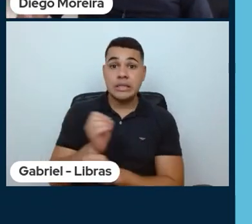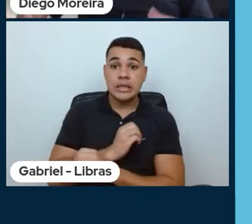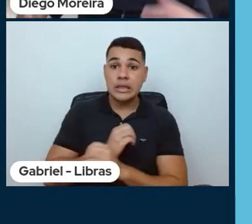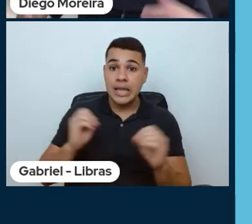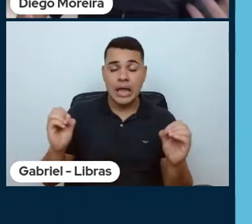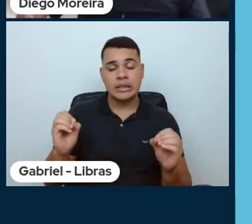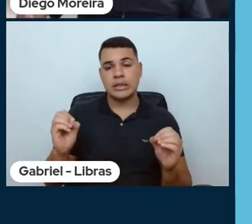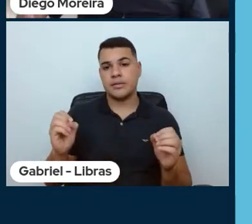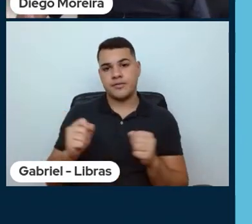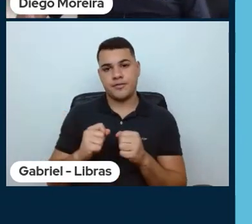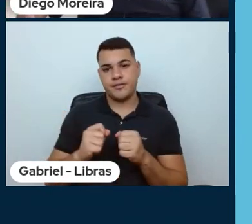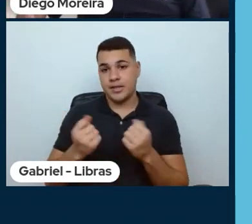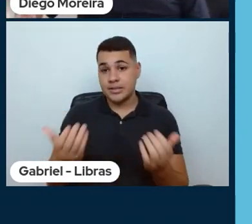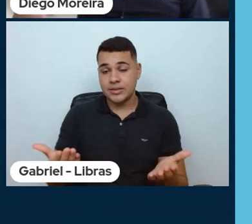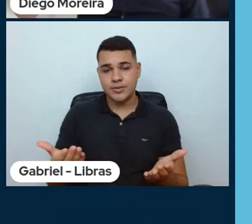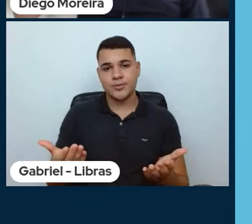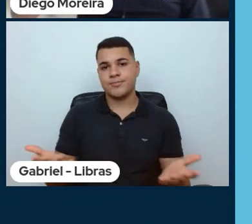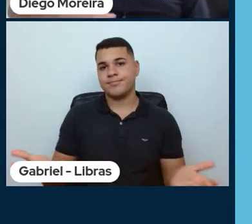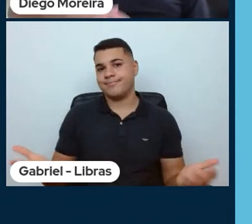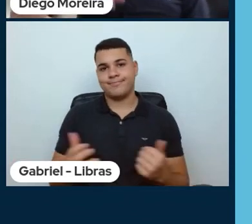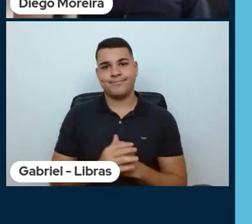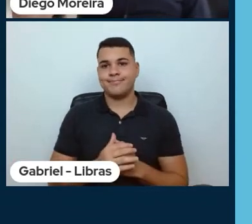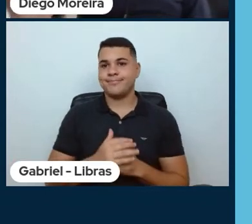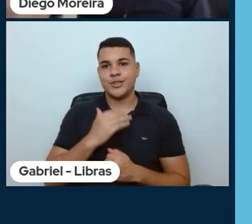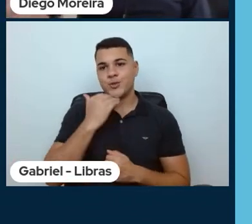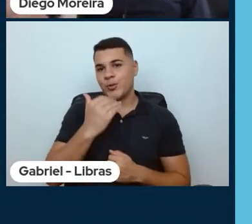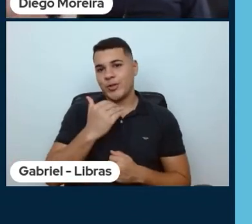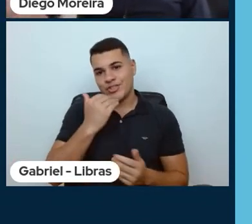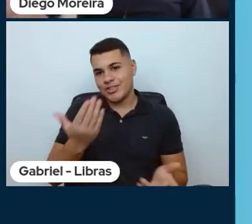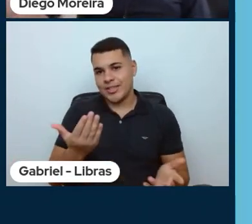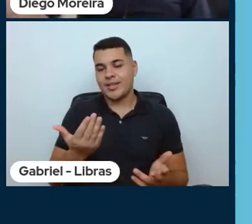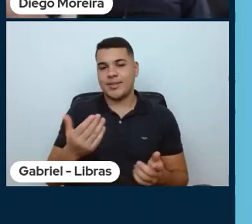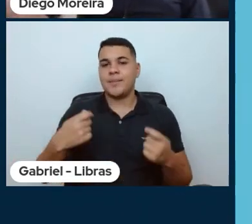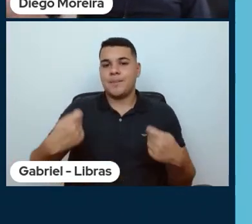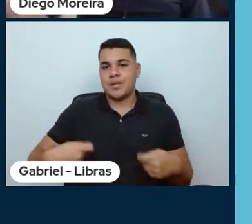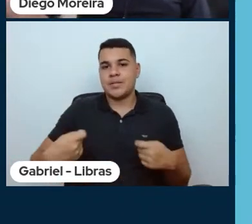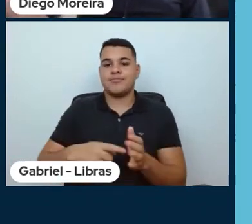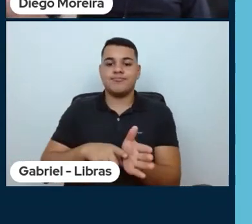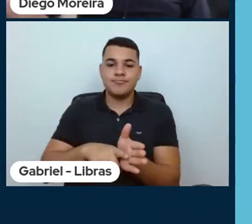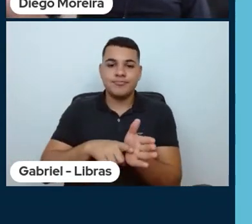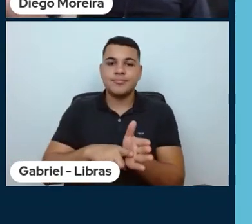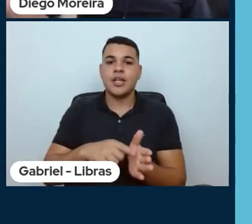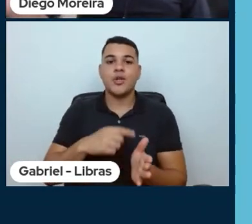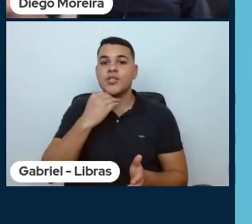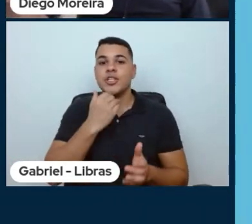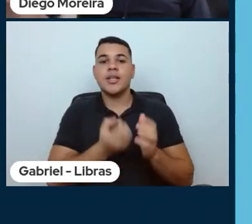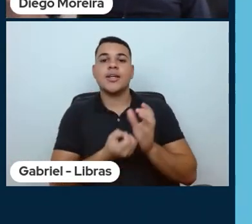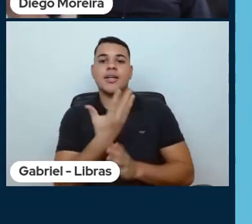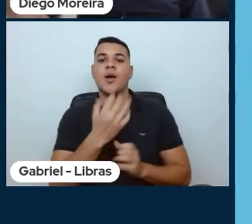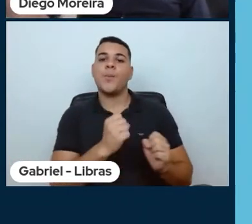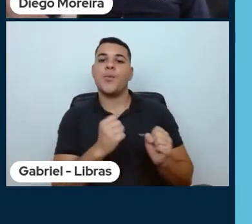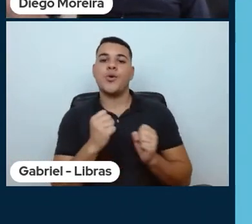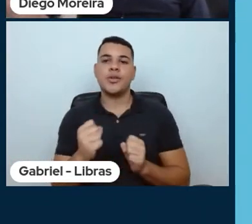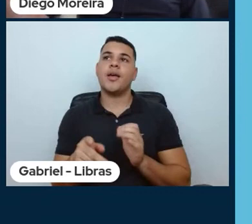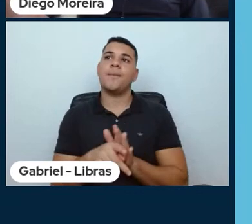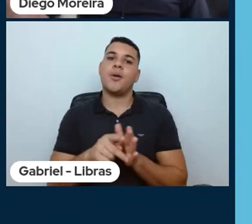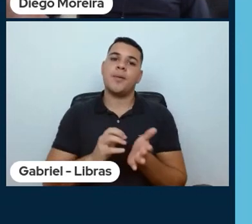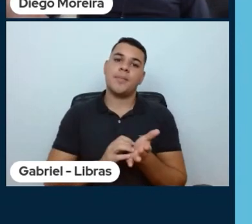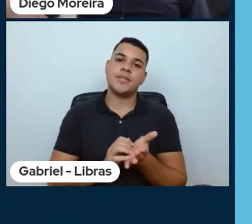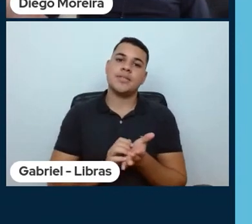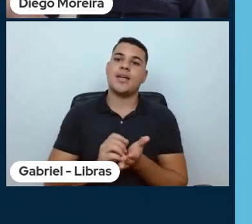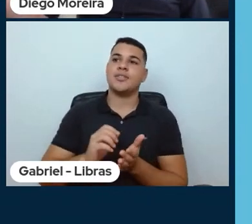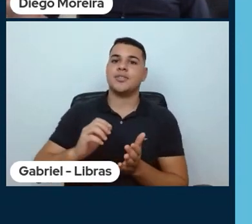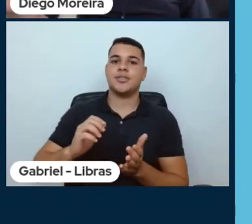começo, né, que a pesquisa da Zendesk, a soma, né, do poder que a gente dá de transformação e de mensagens globais para